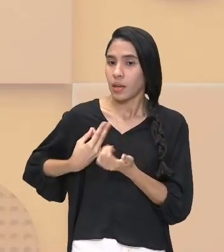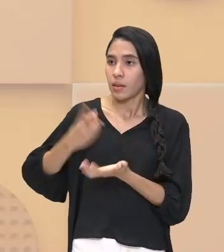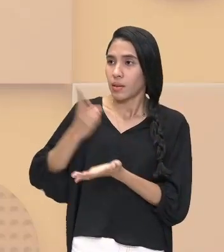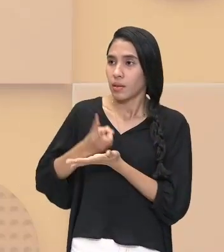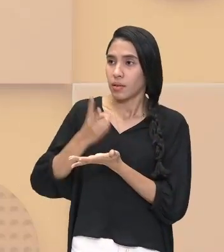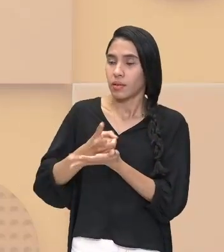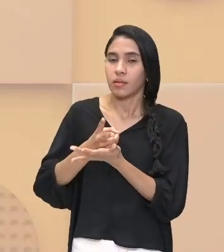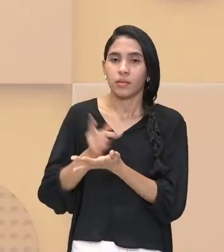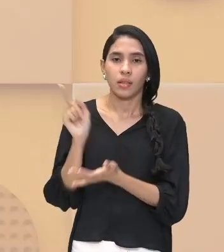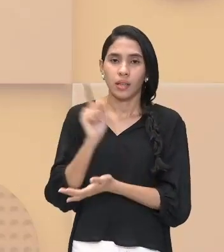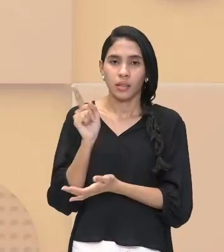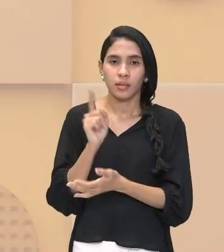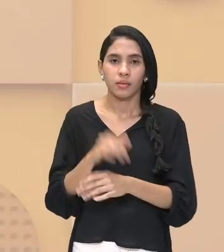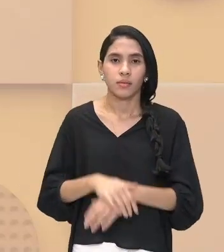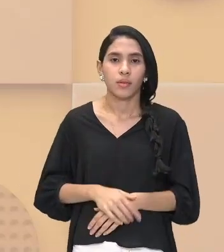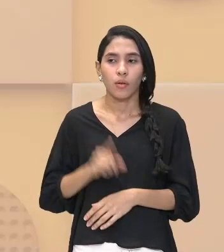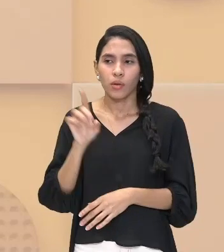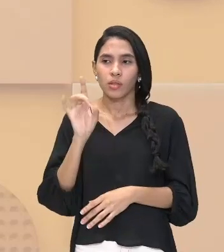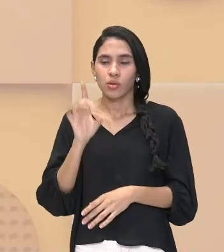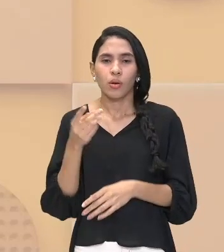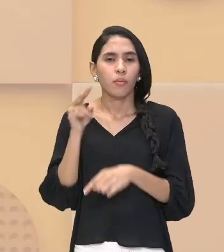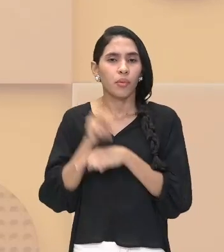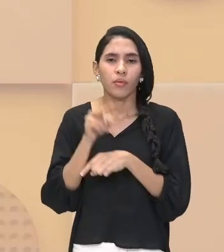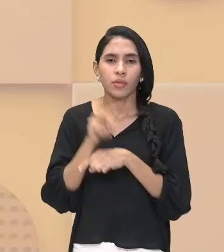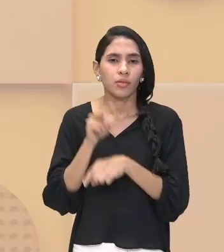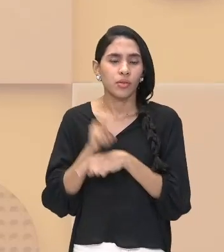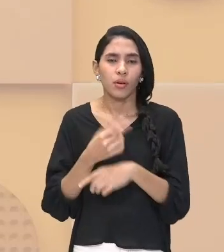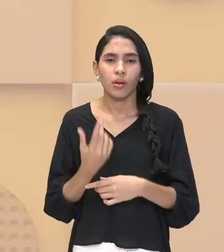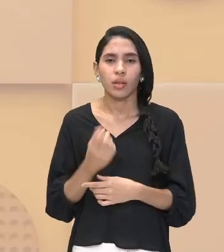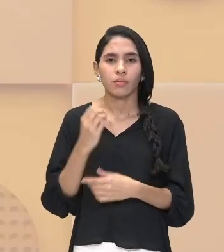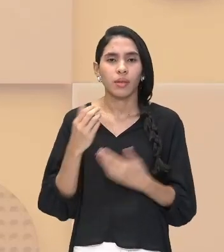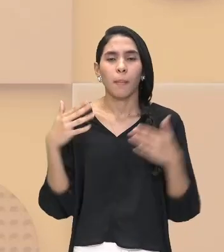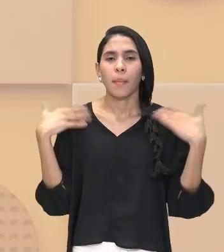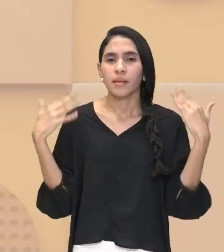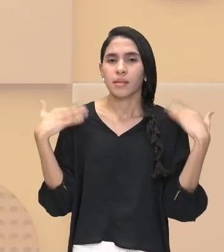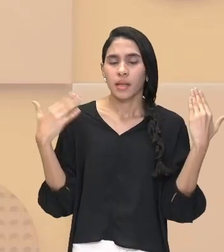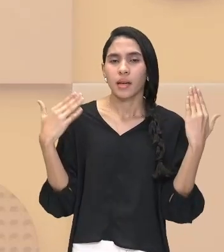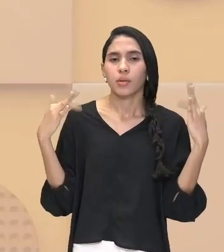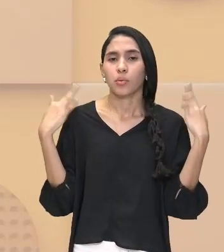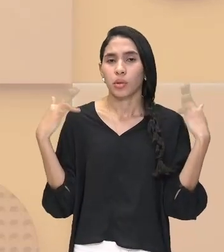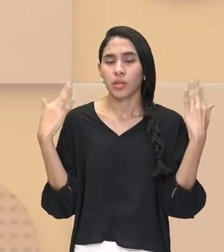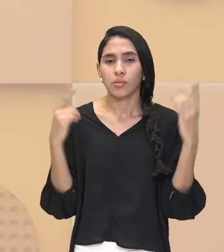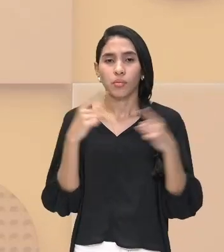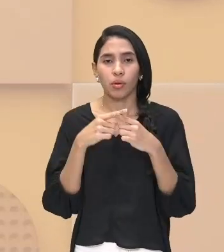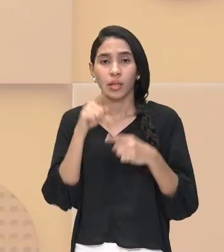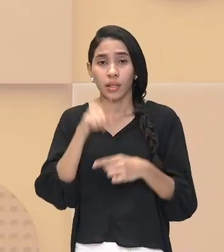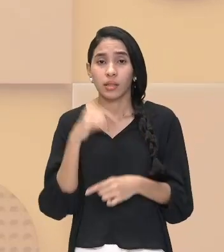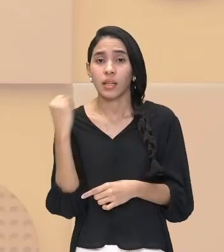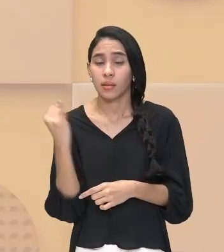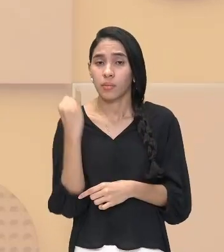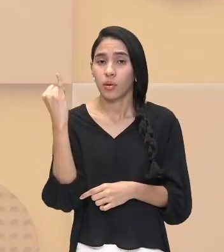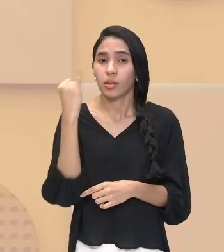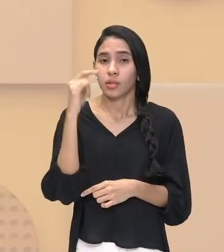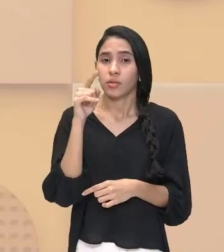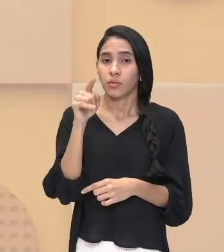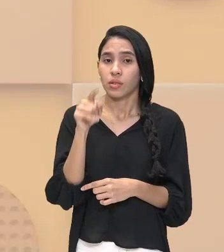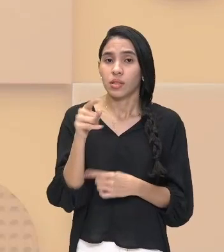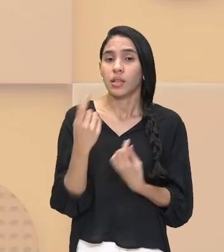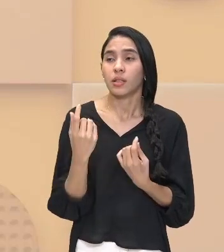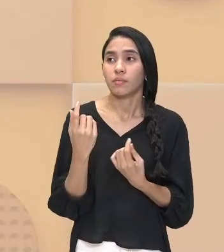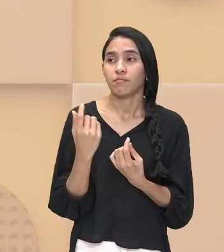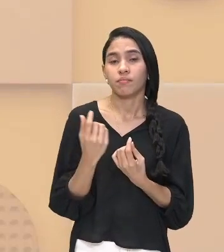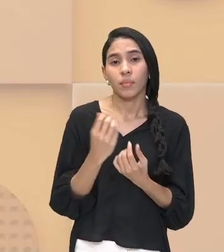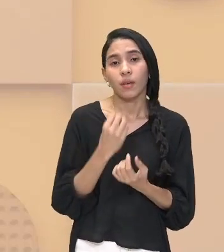permanentemente, que você está ali provisoriamente ou a turismo, porque é muito importante você estabelecer de que forma você vai